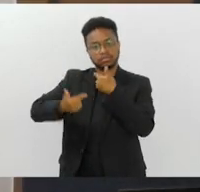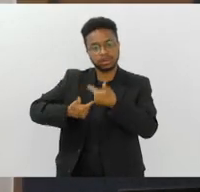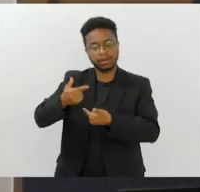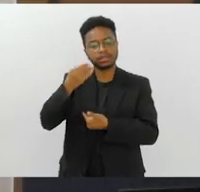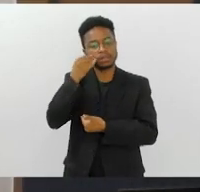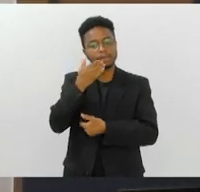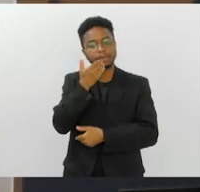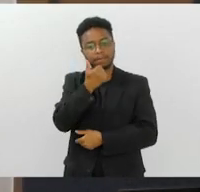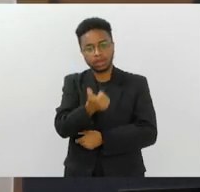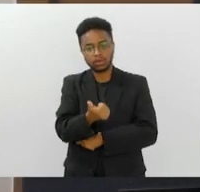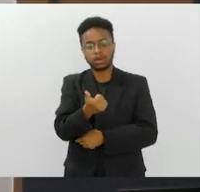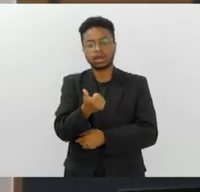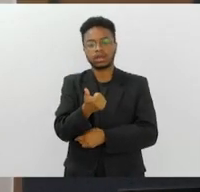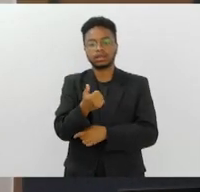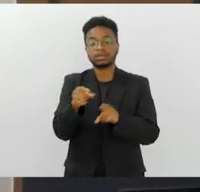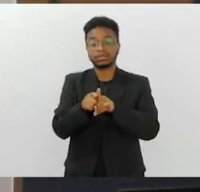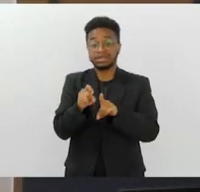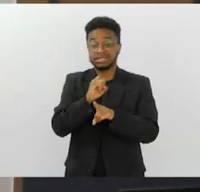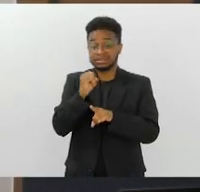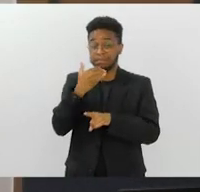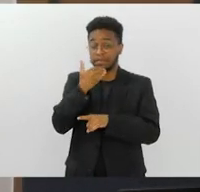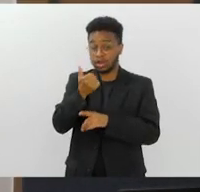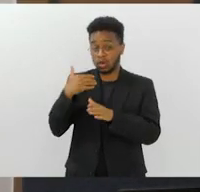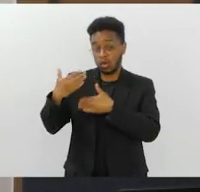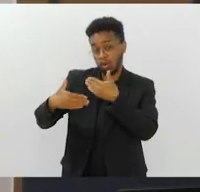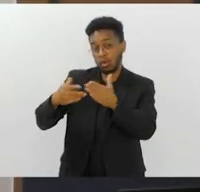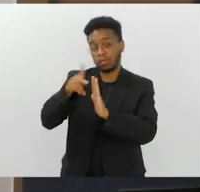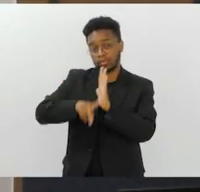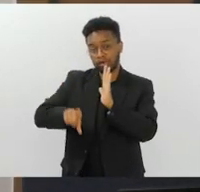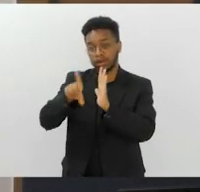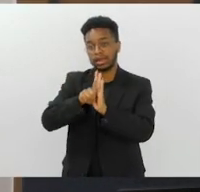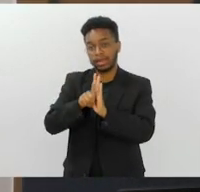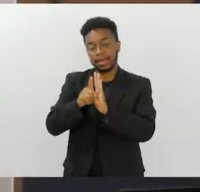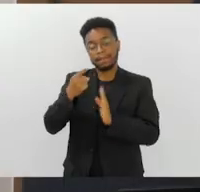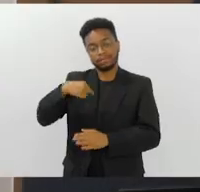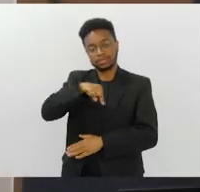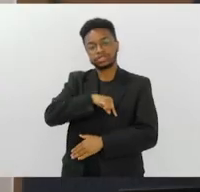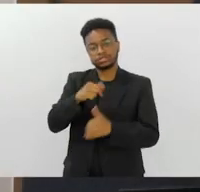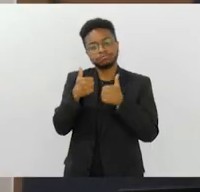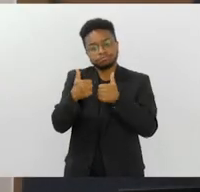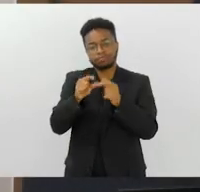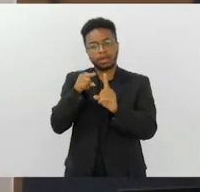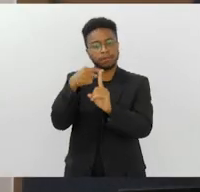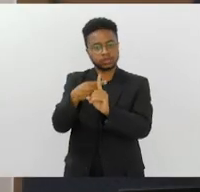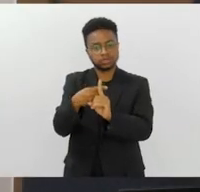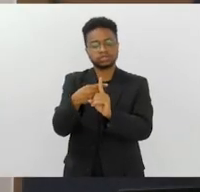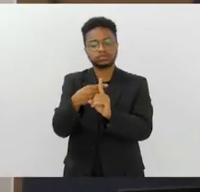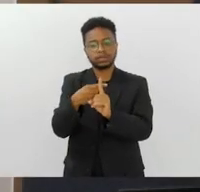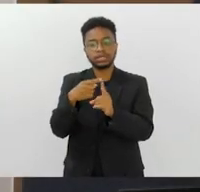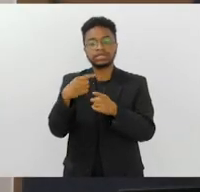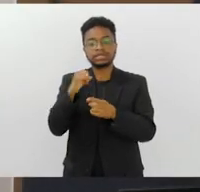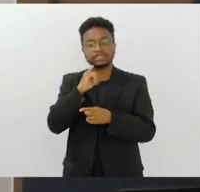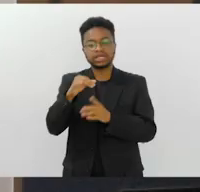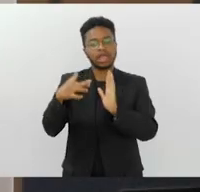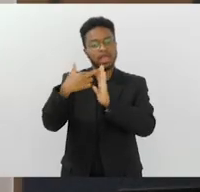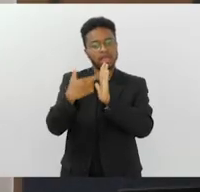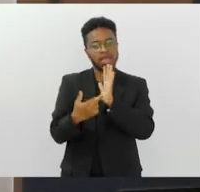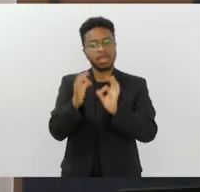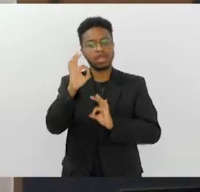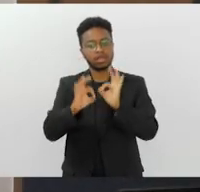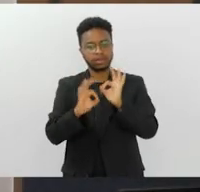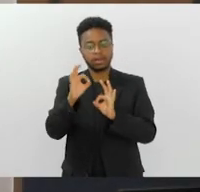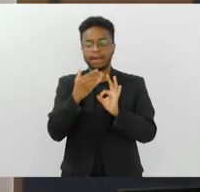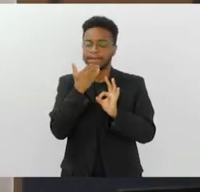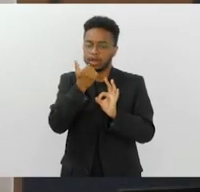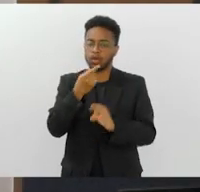melhorar isso e quanto melhor for esse projeto de lei pra gente é mais benéfico quanto mais regulamentado mais assertivo